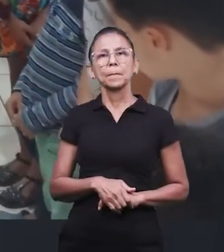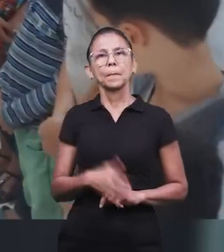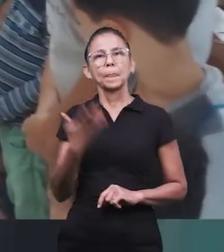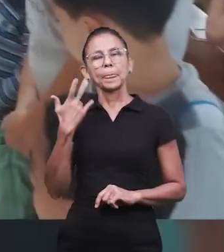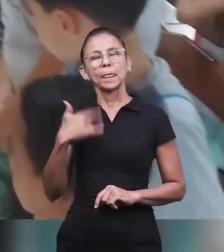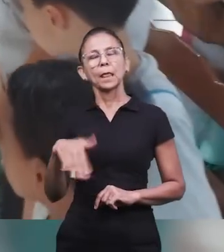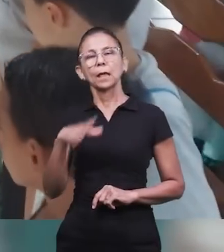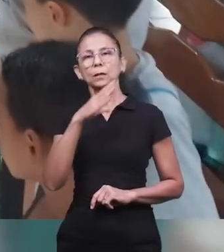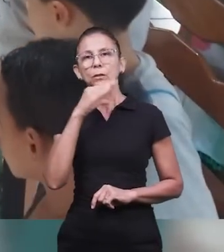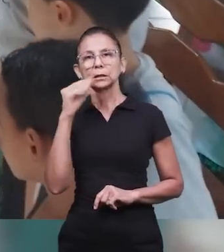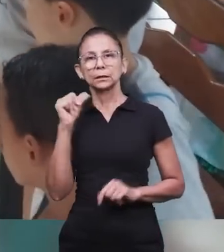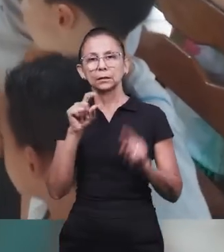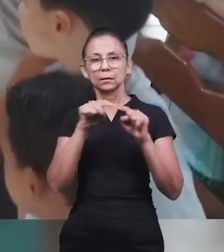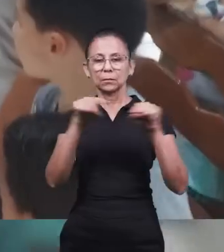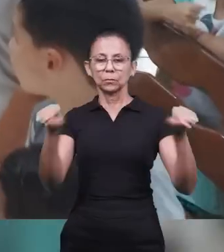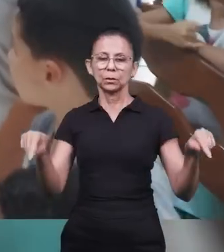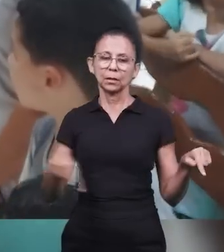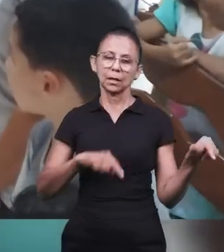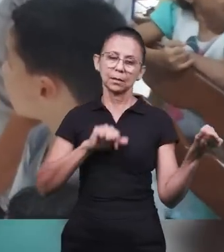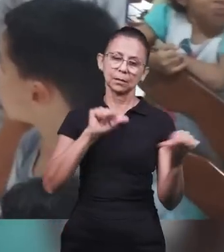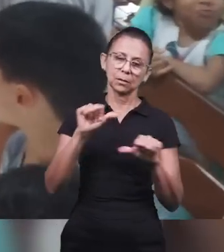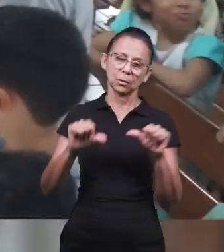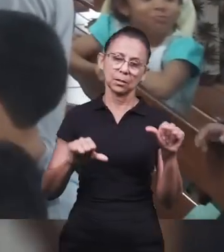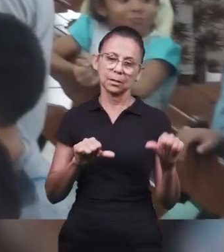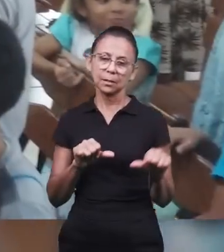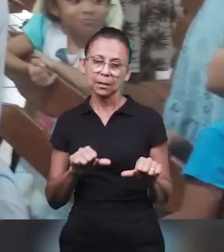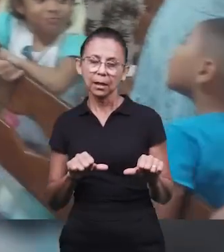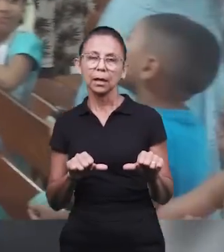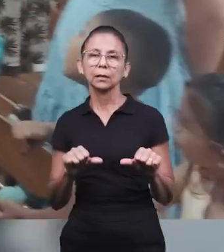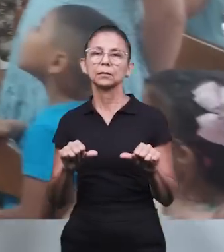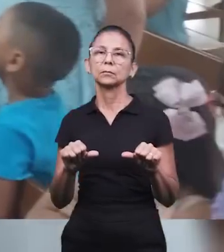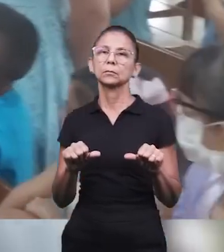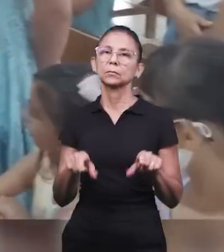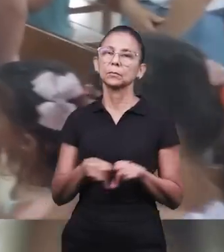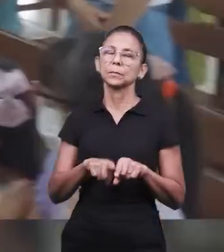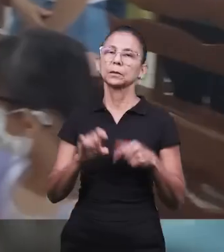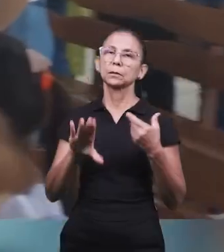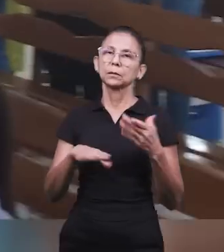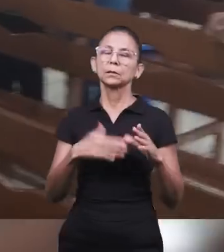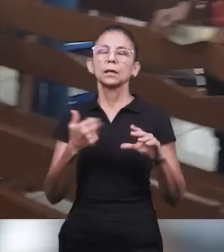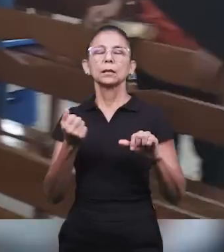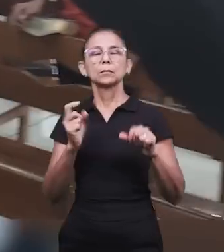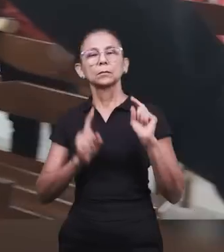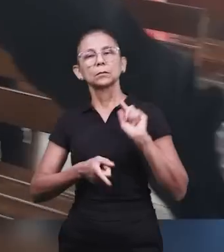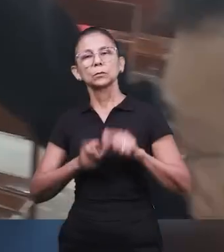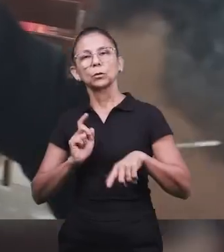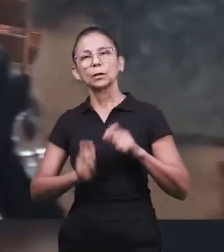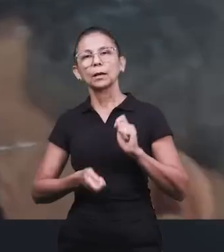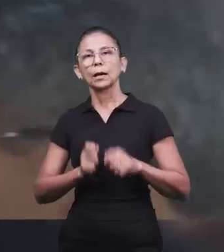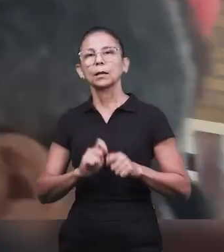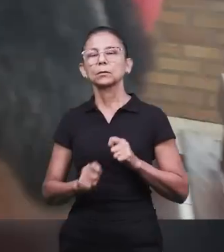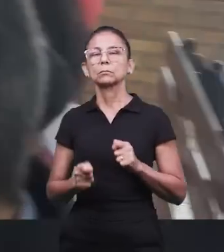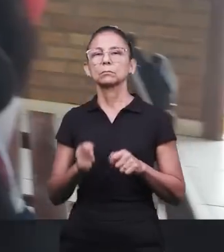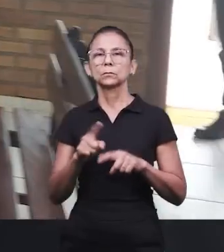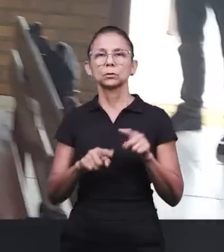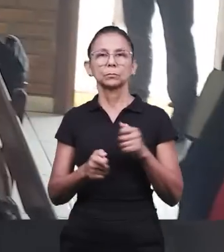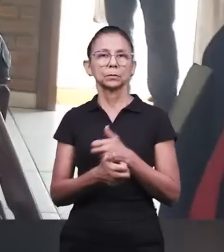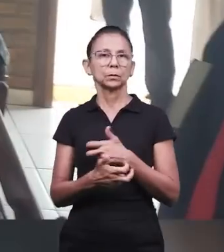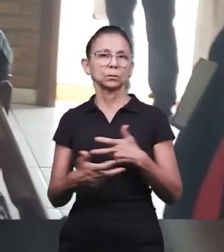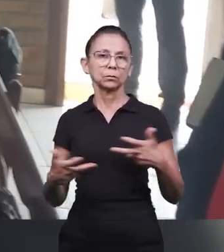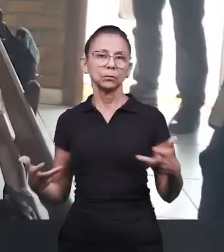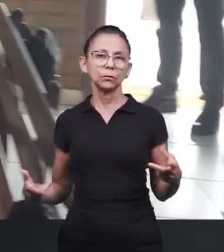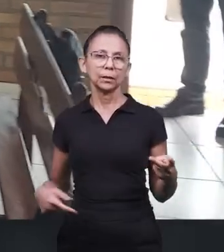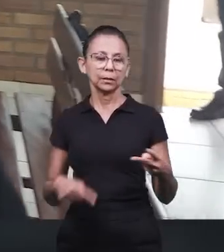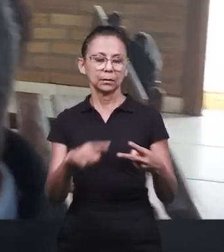adolescentes mudaram de classe. Na oportunidade, tocaram e louvaram o nome do Senhor. Esteve presente o pastor Antônio Cruz, pastor Francisco Correia,